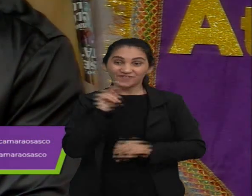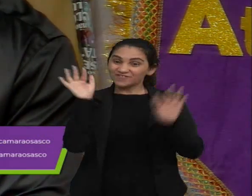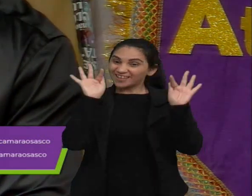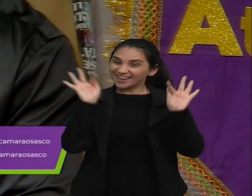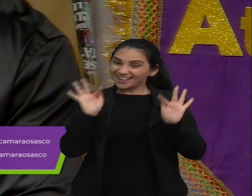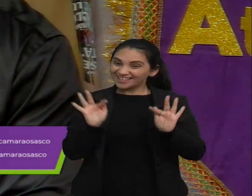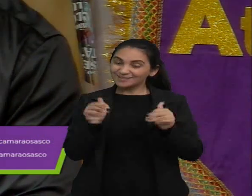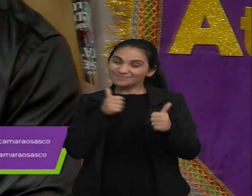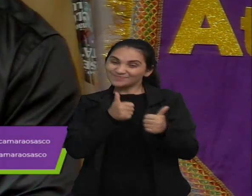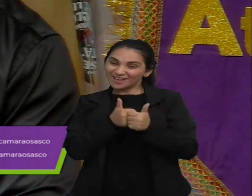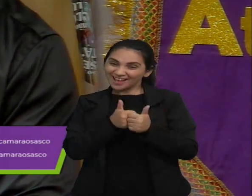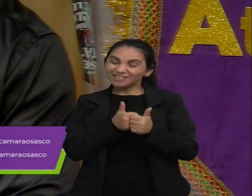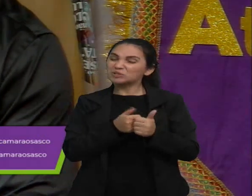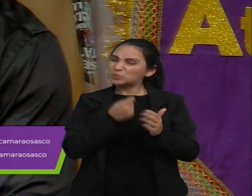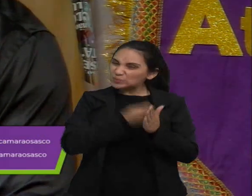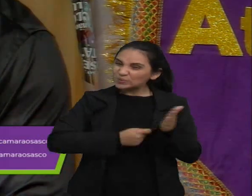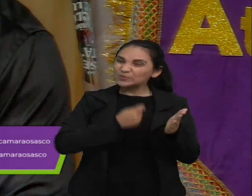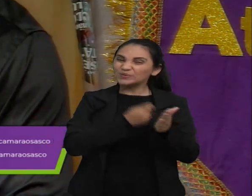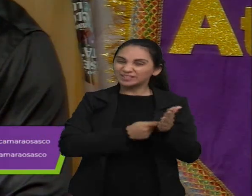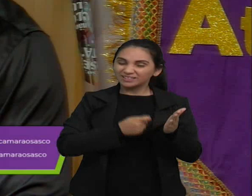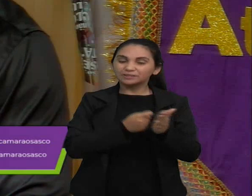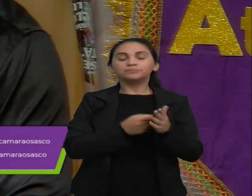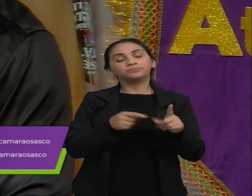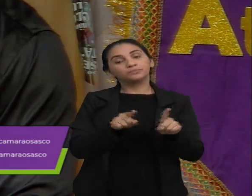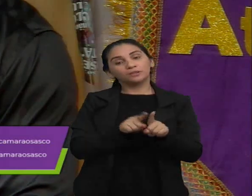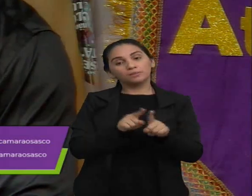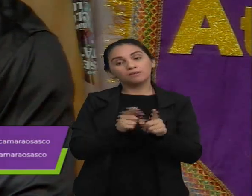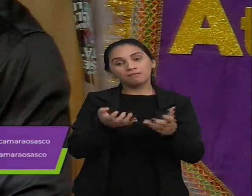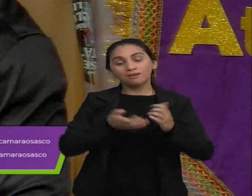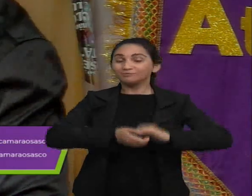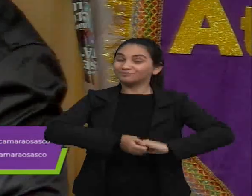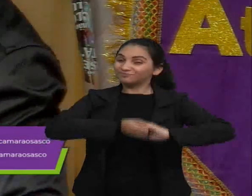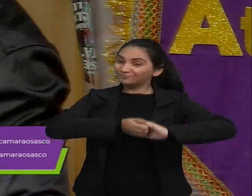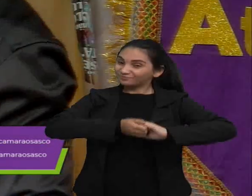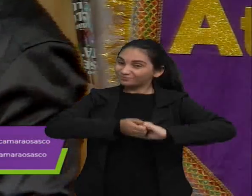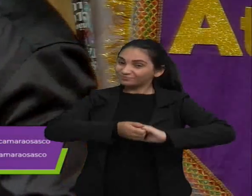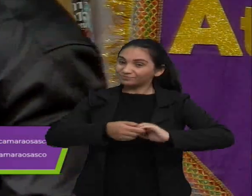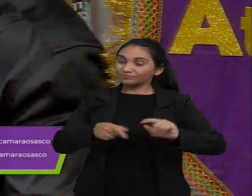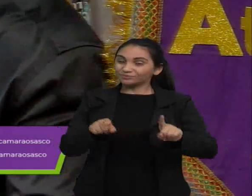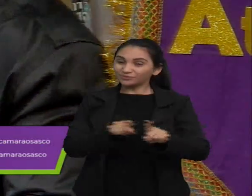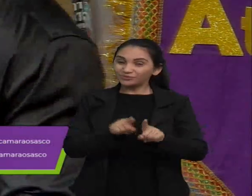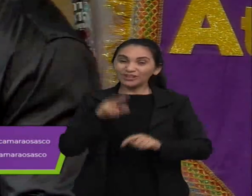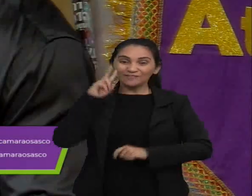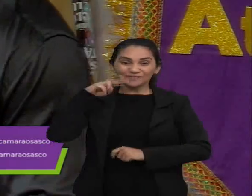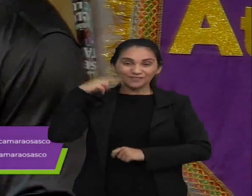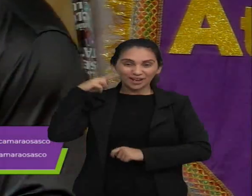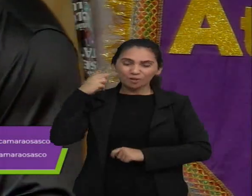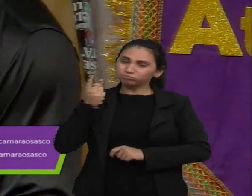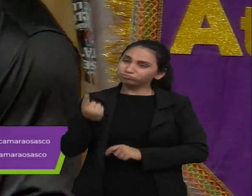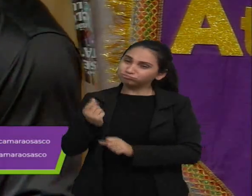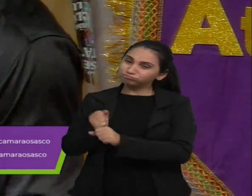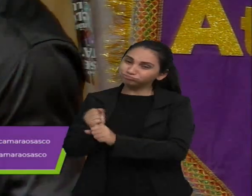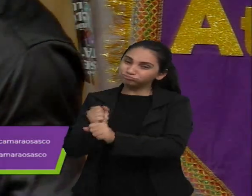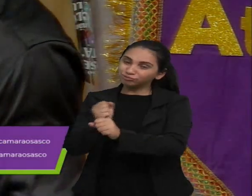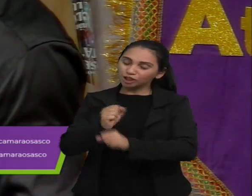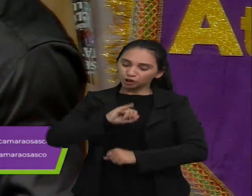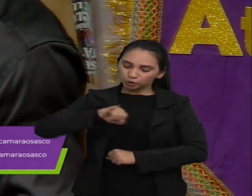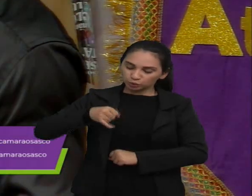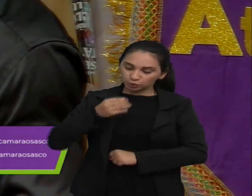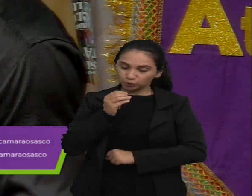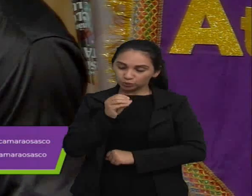estar ao seu lado nessas lutas quero aqui também saudar o eterno vereador João Góes que está aqui